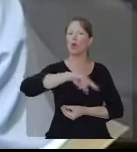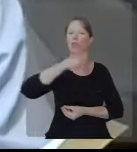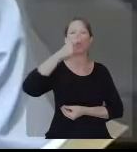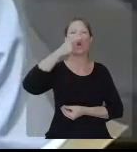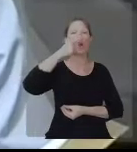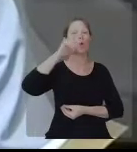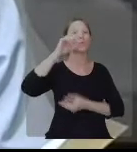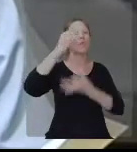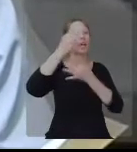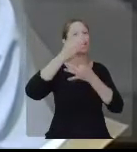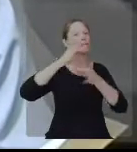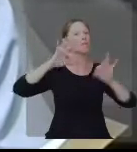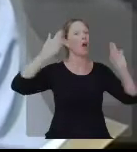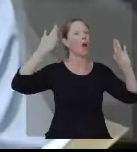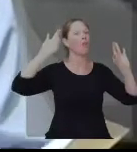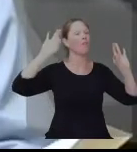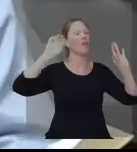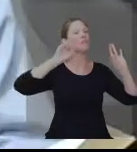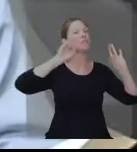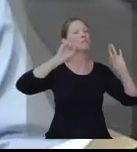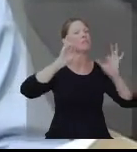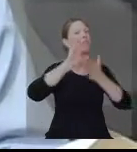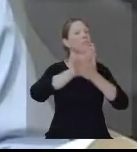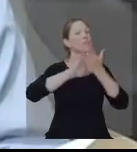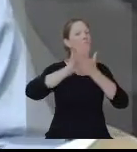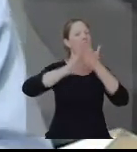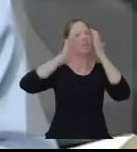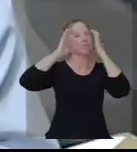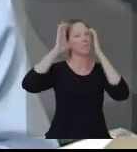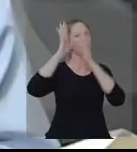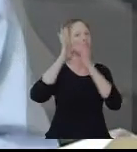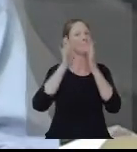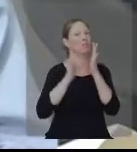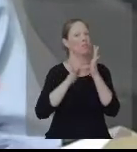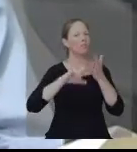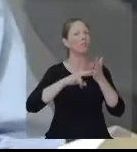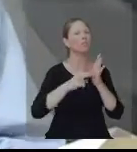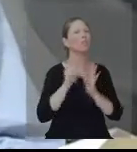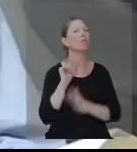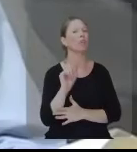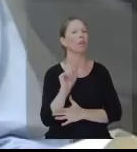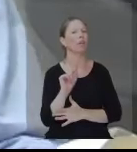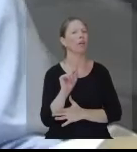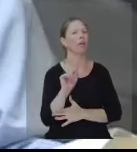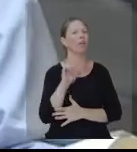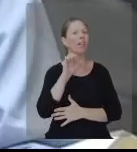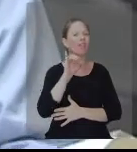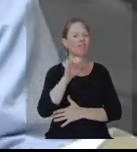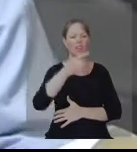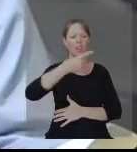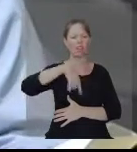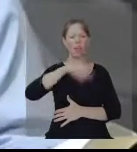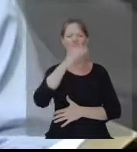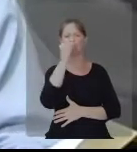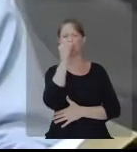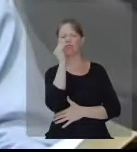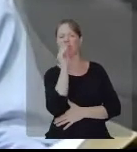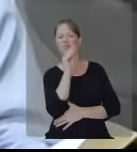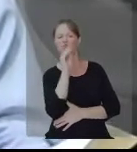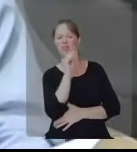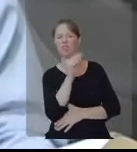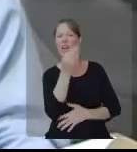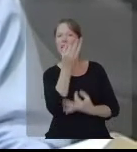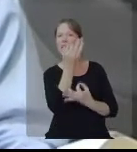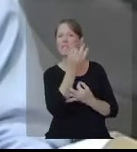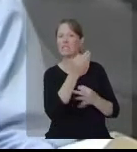levarmos a sério tão grande salvação? Isso significa, se nós não tomarmos a sério esta